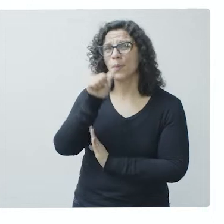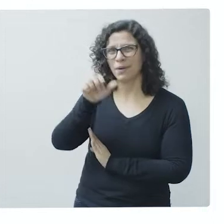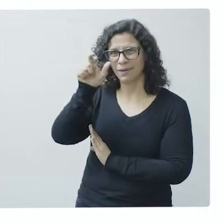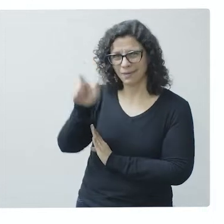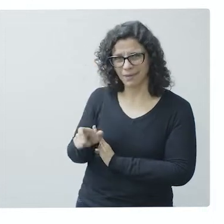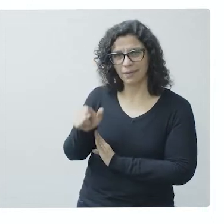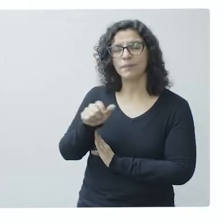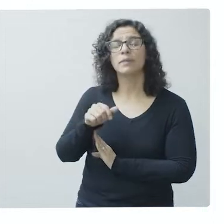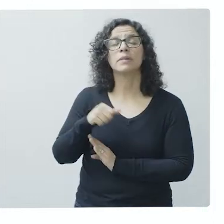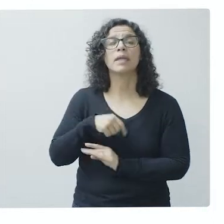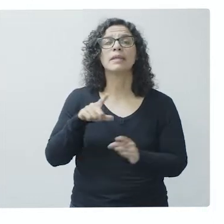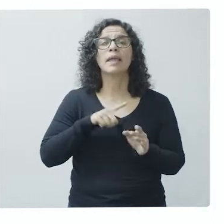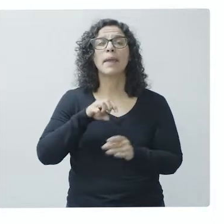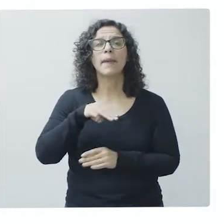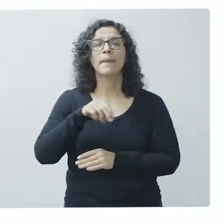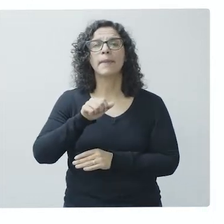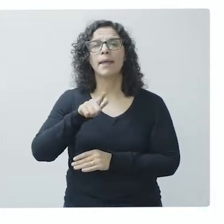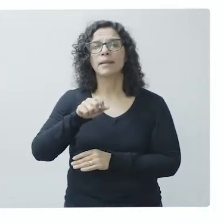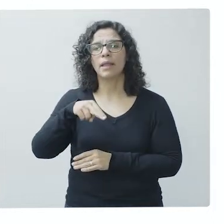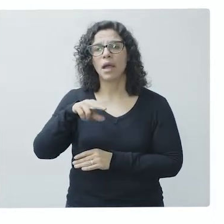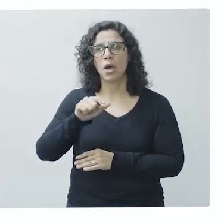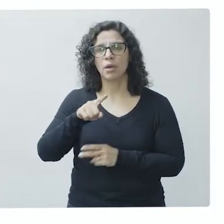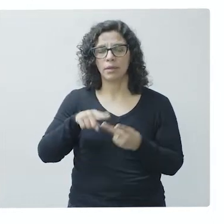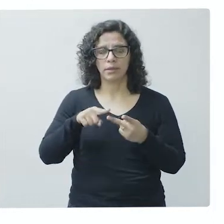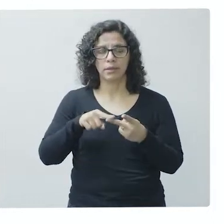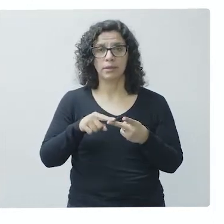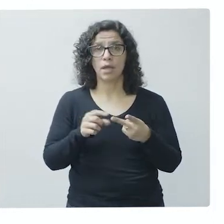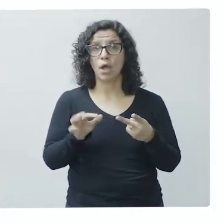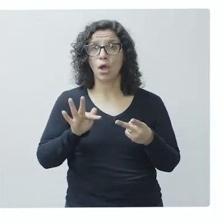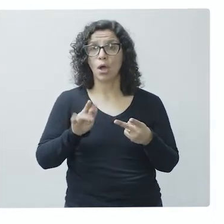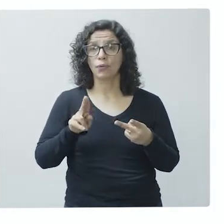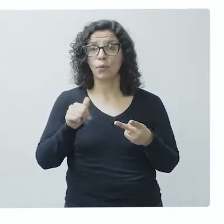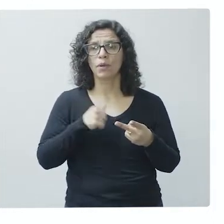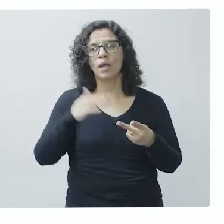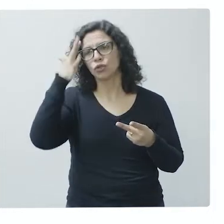Meirelles a melancolia, a fuga por meio dos